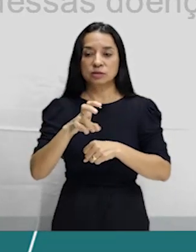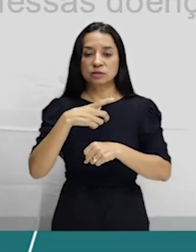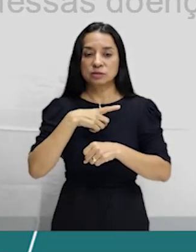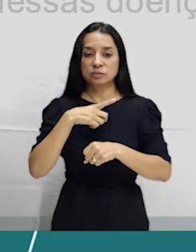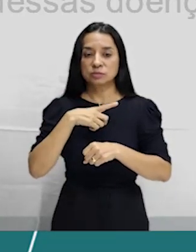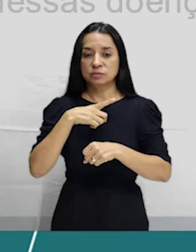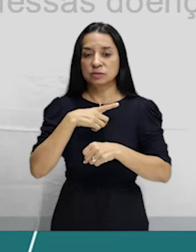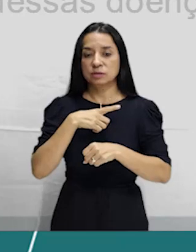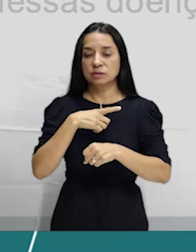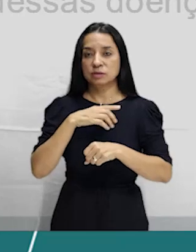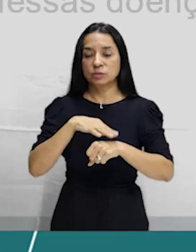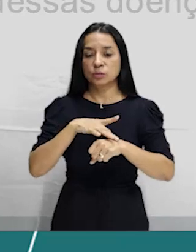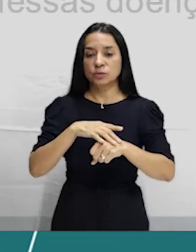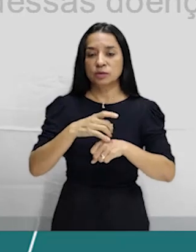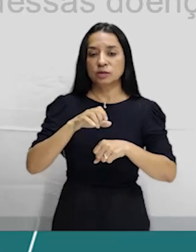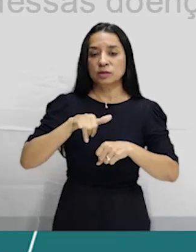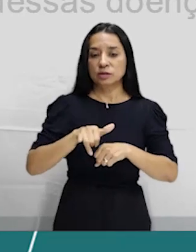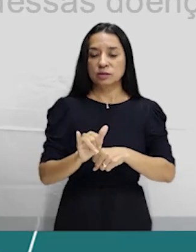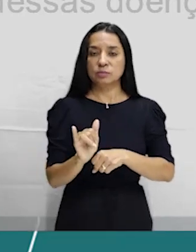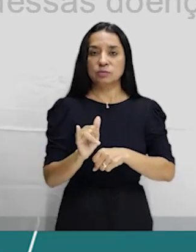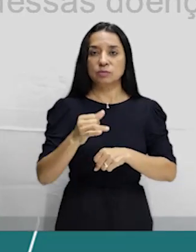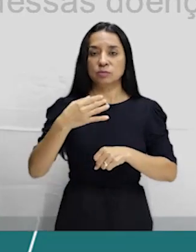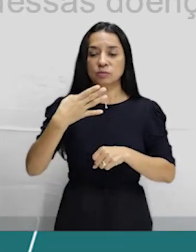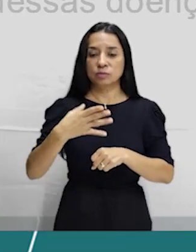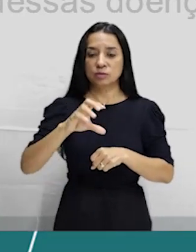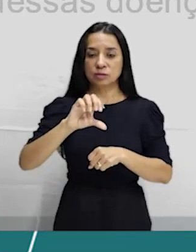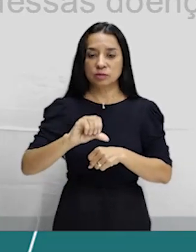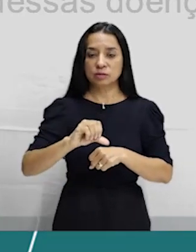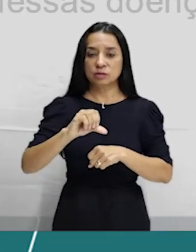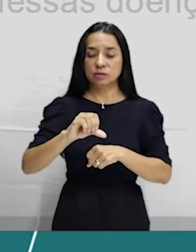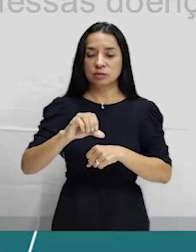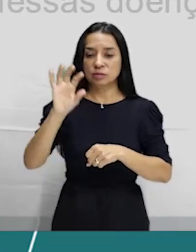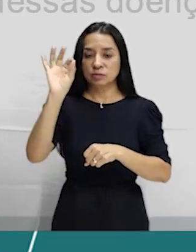45% foram afetados pela doença Y,